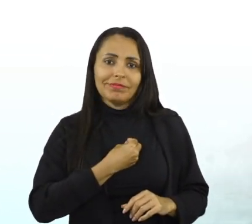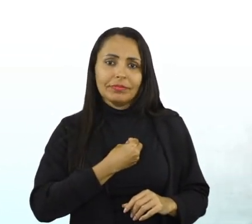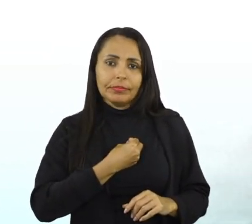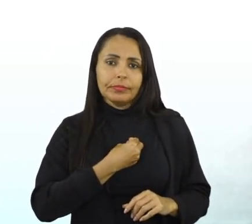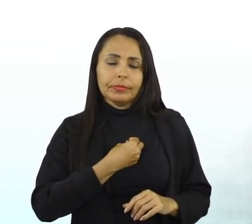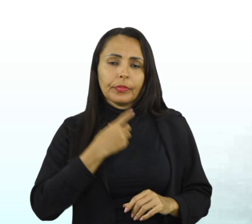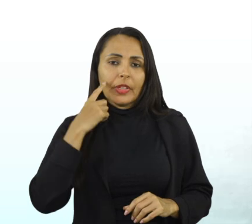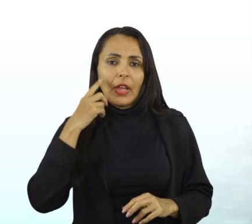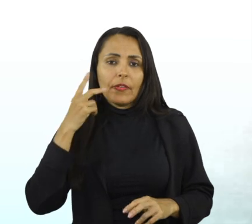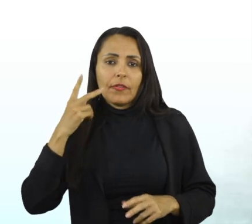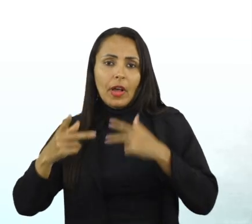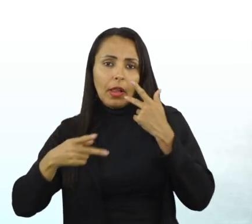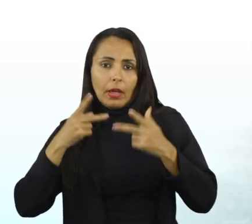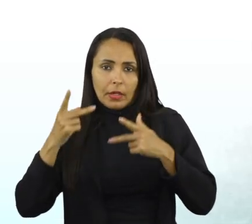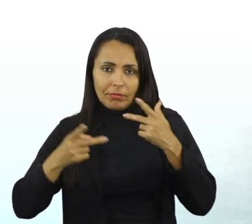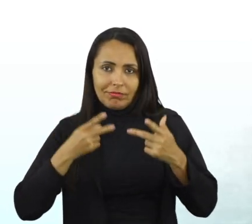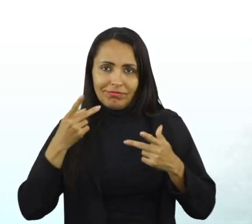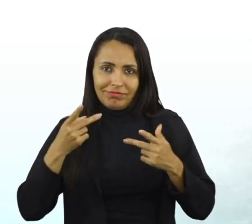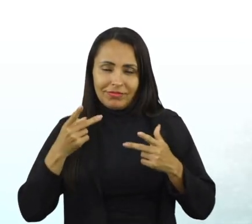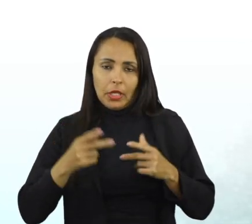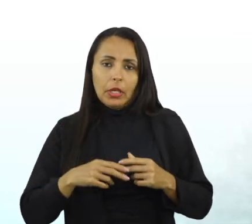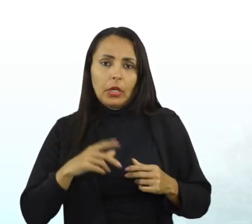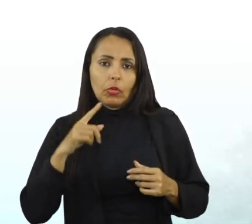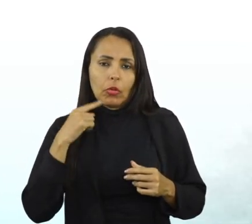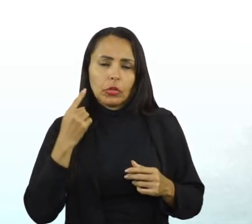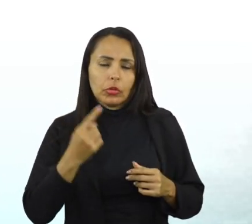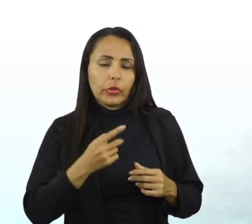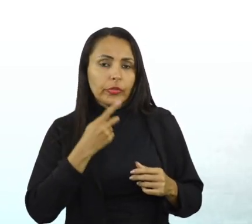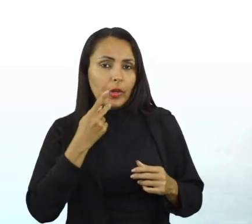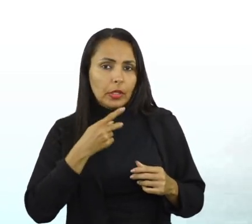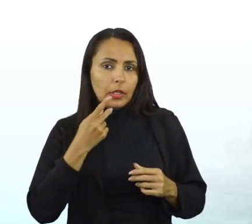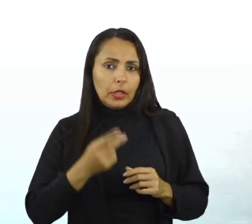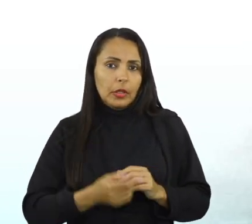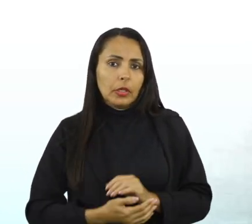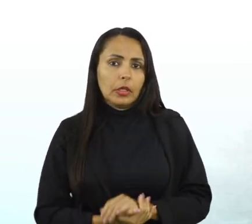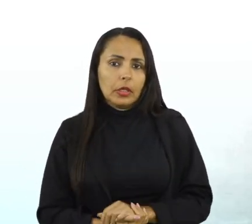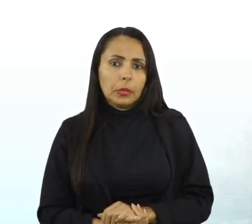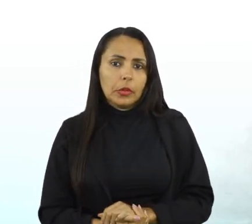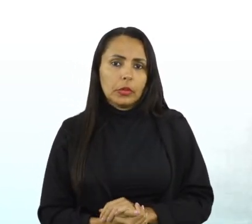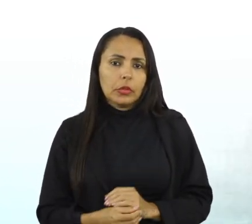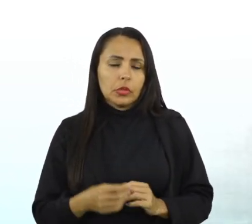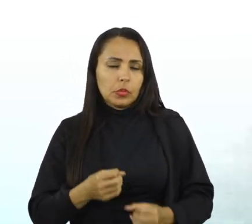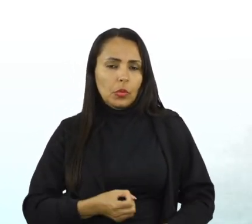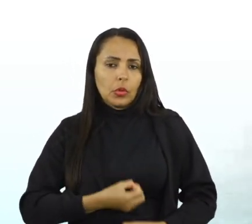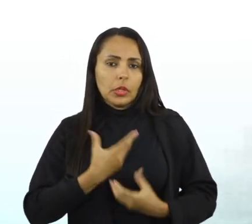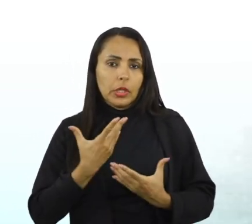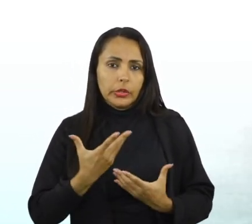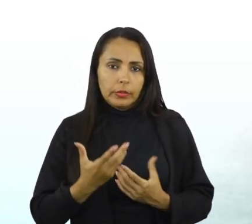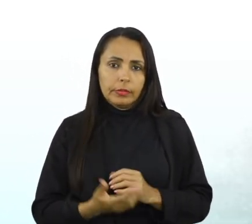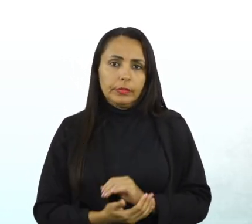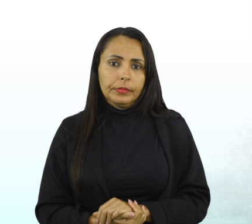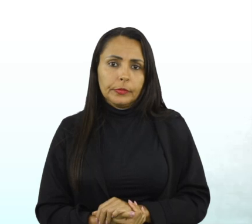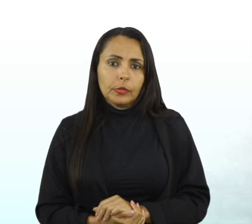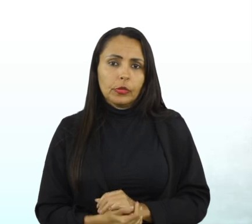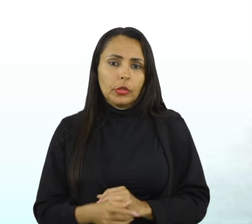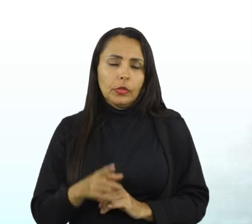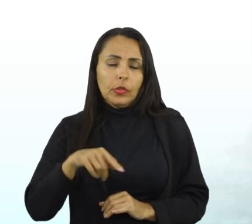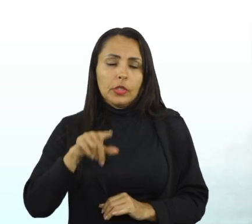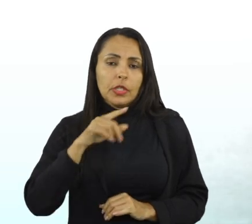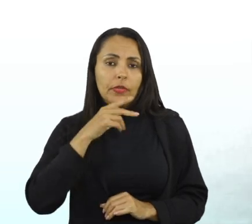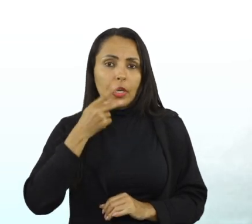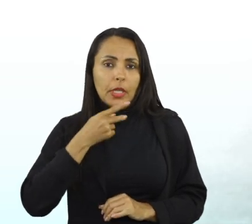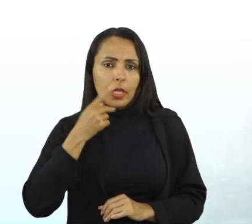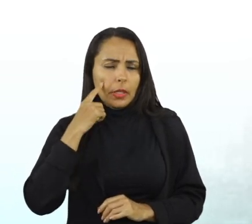ação é a falada. Quando nós falamos de maneira espontânea. Quando você